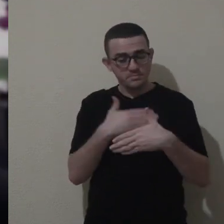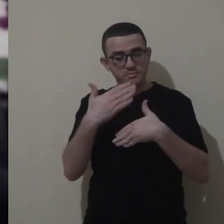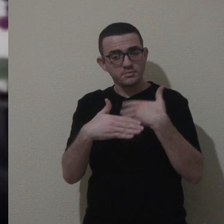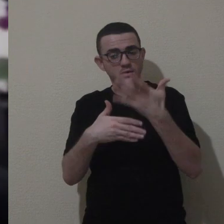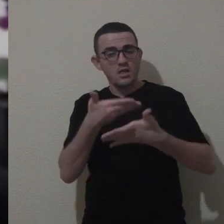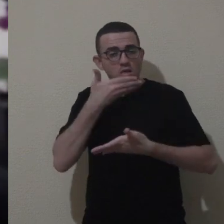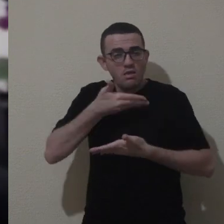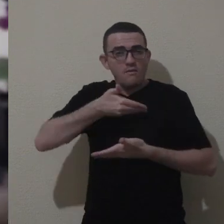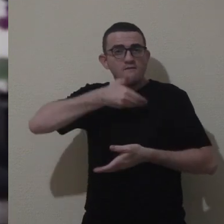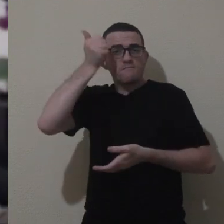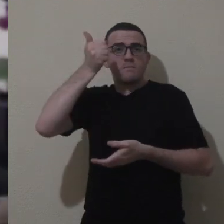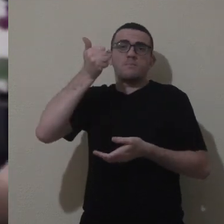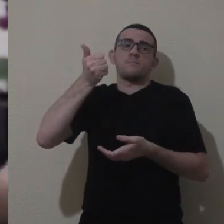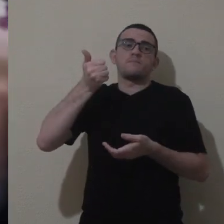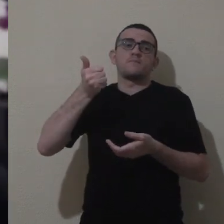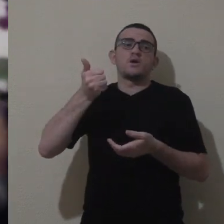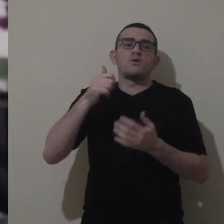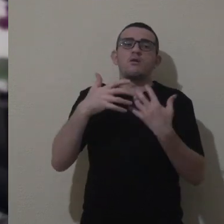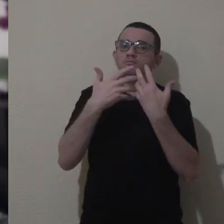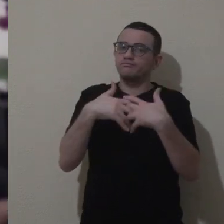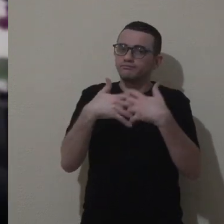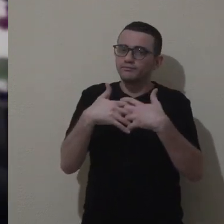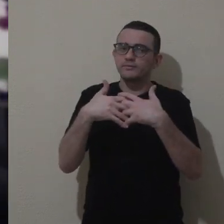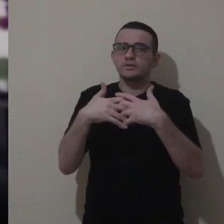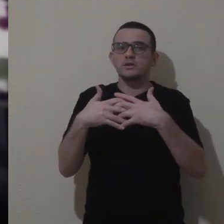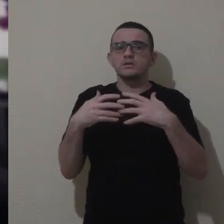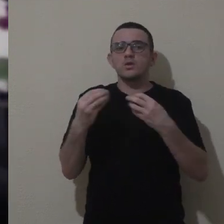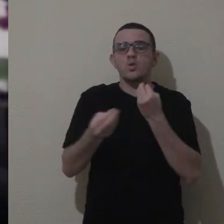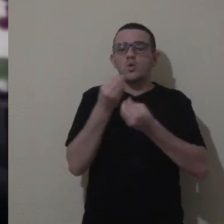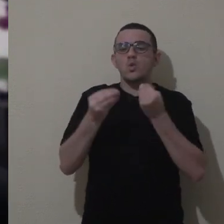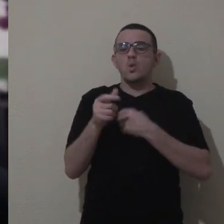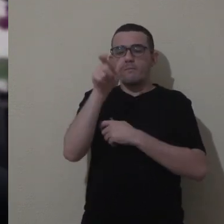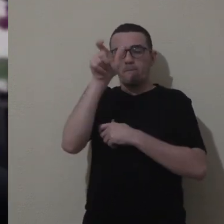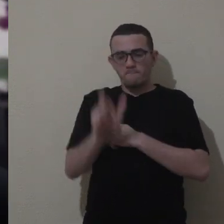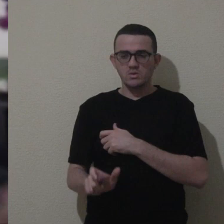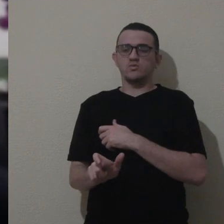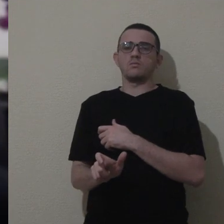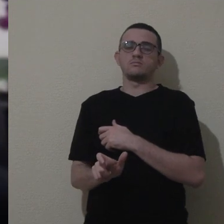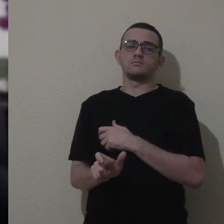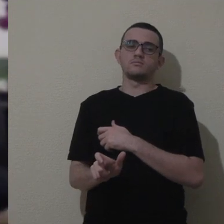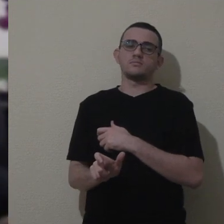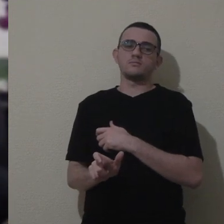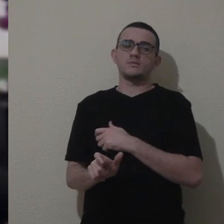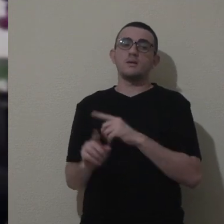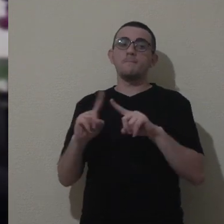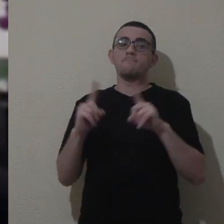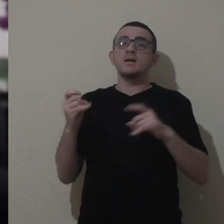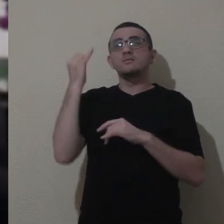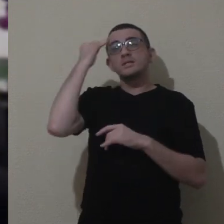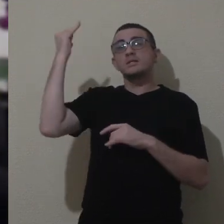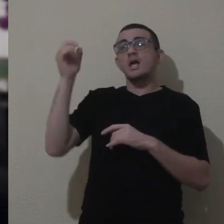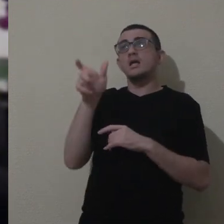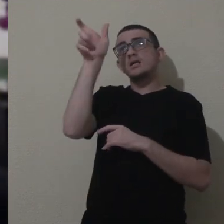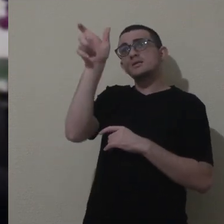desenvolver plenitude às suas funções, né, enquanto cidadão, né? Mas você